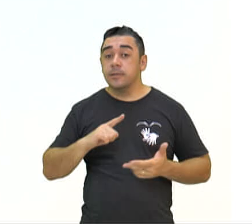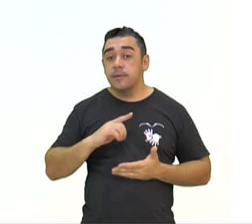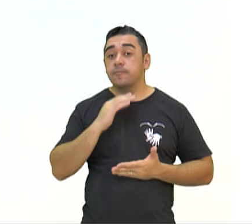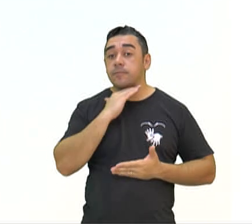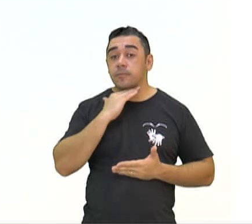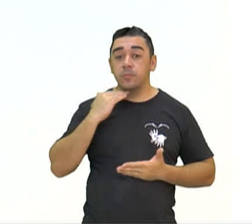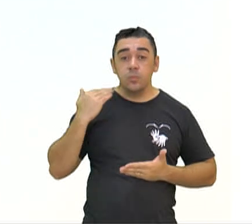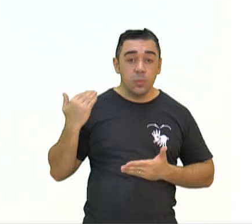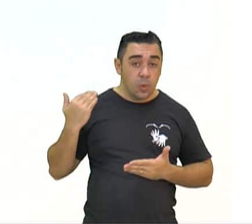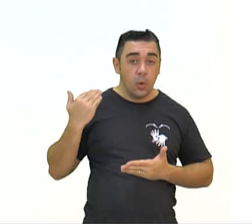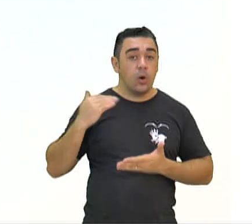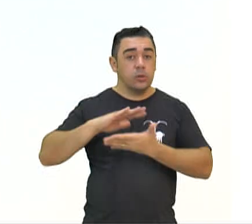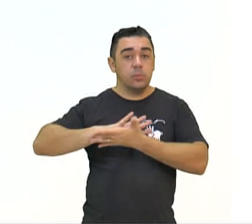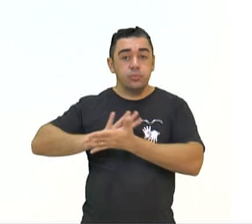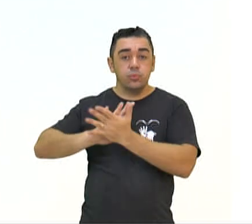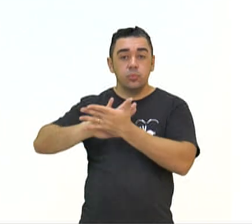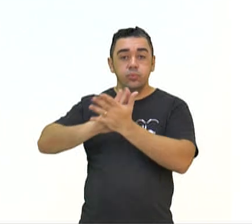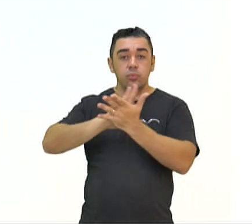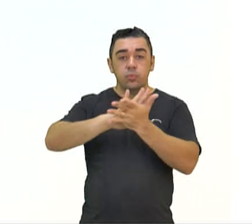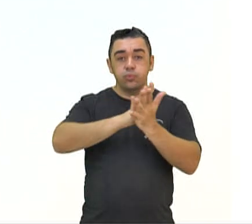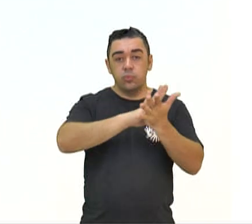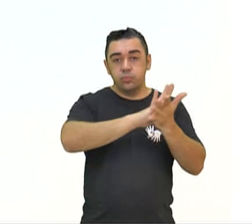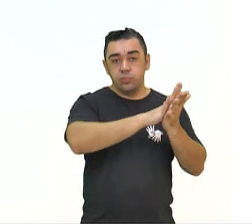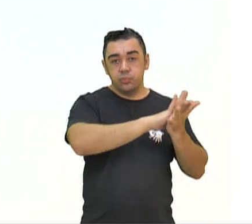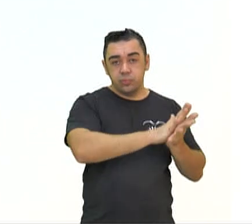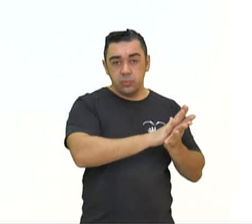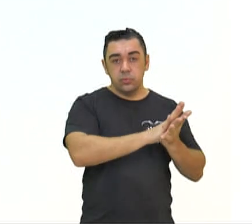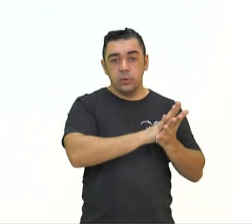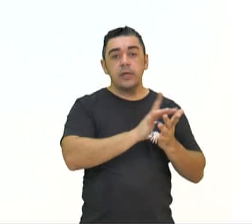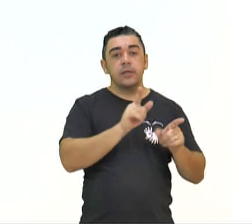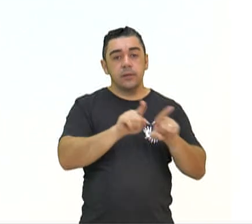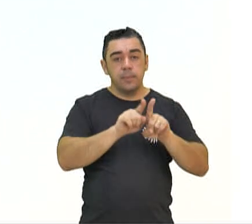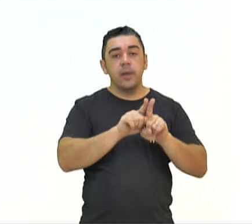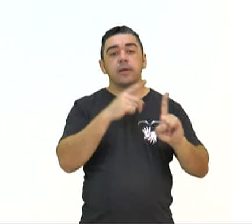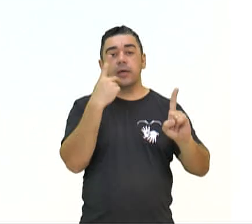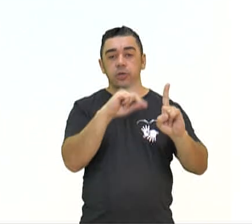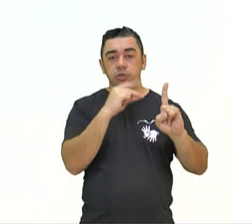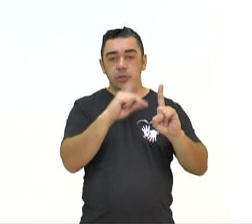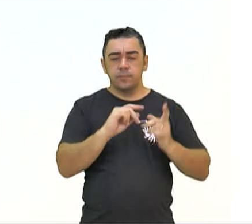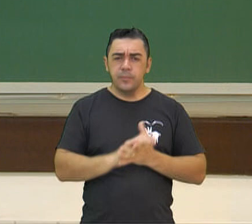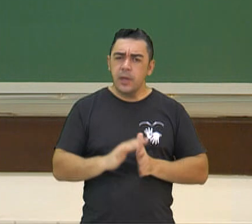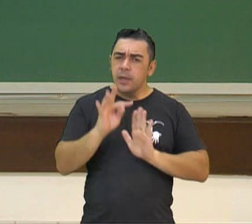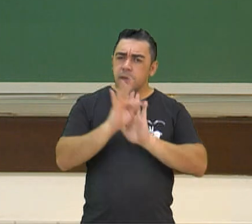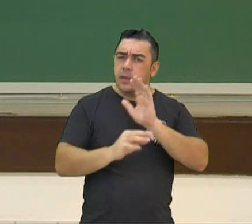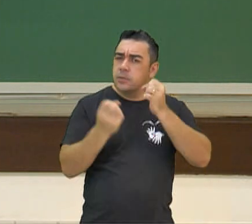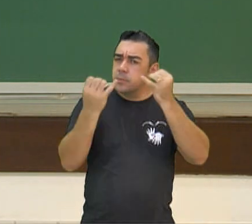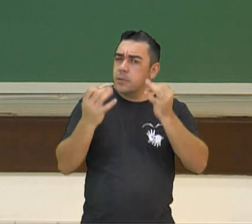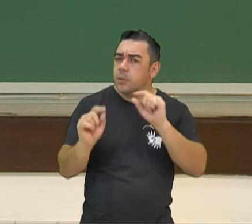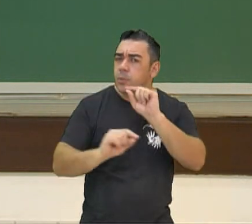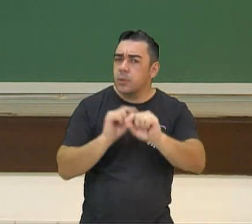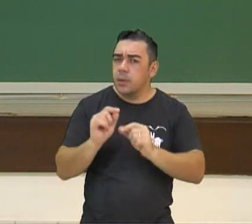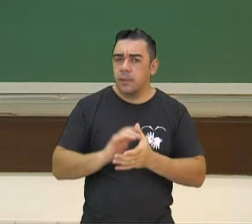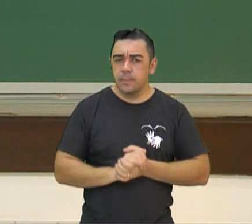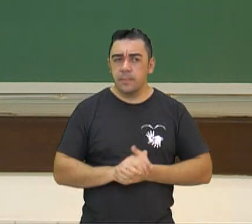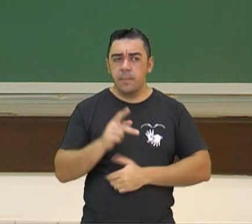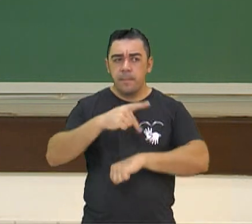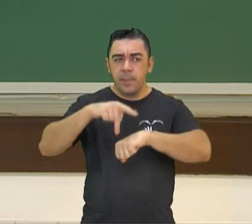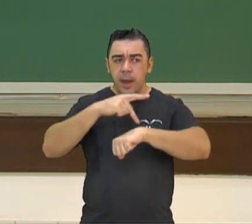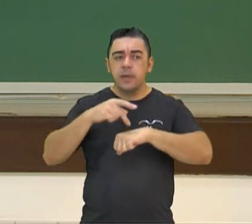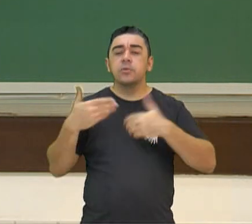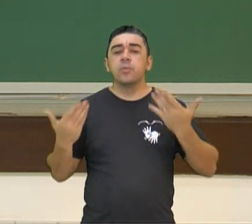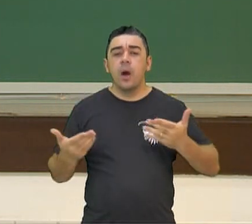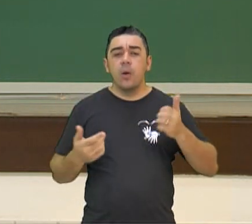execuções sumárias e maus tratos. O texto está se referindo a quem? Ao Afeganistão,